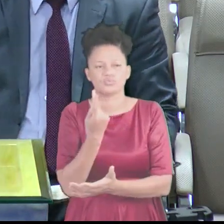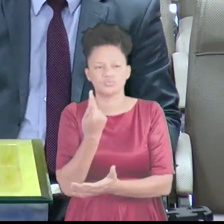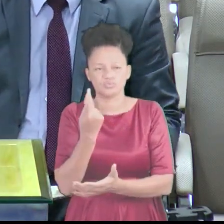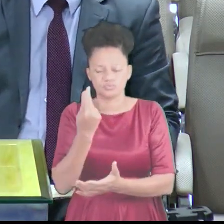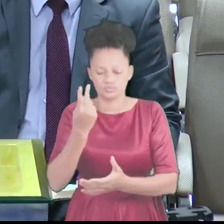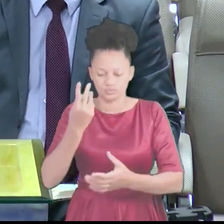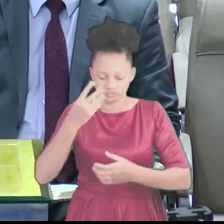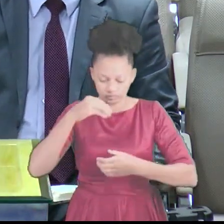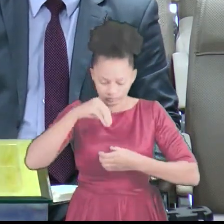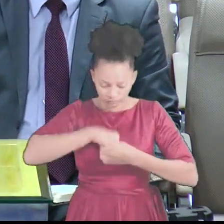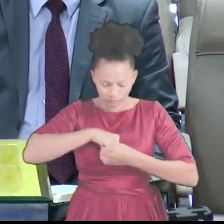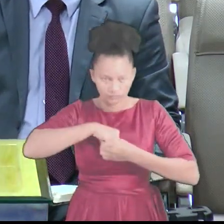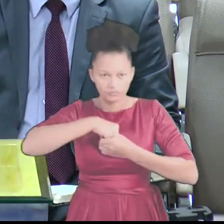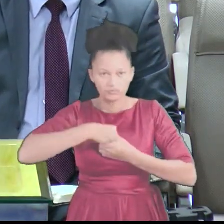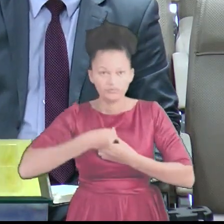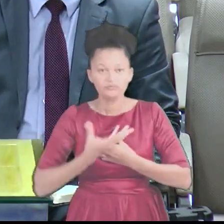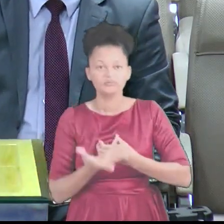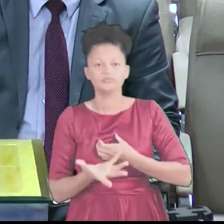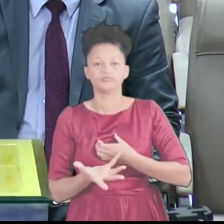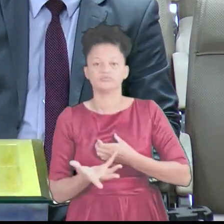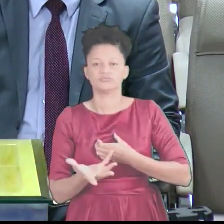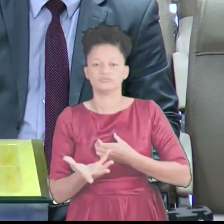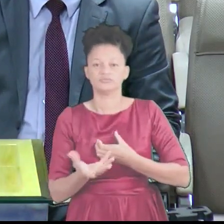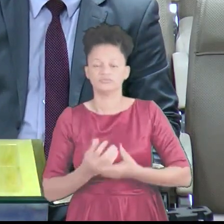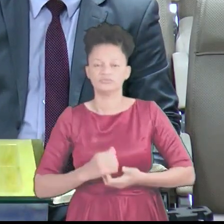de dentro para fora.